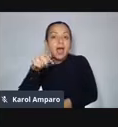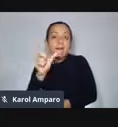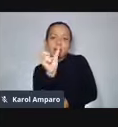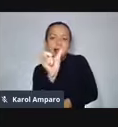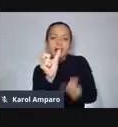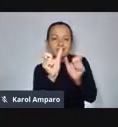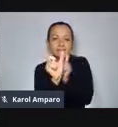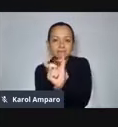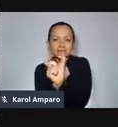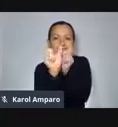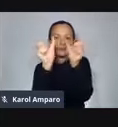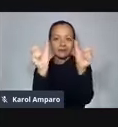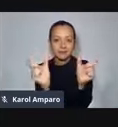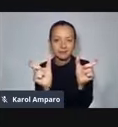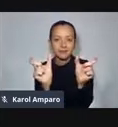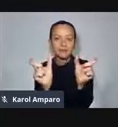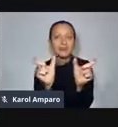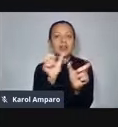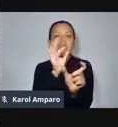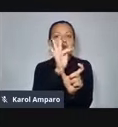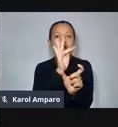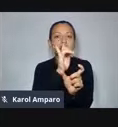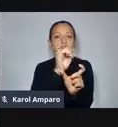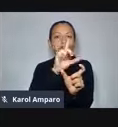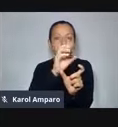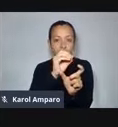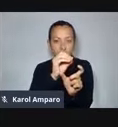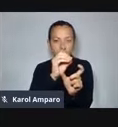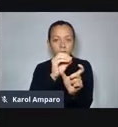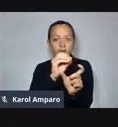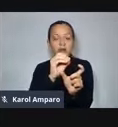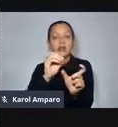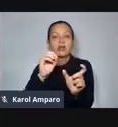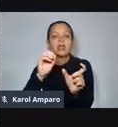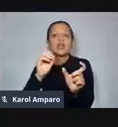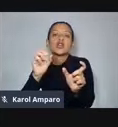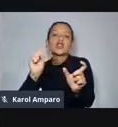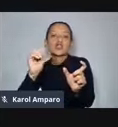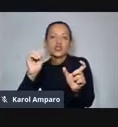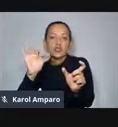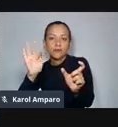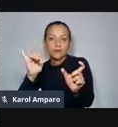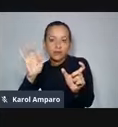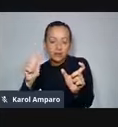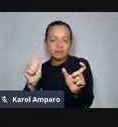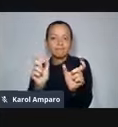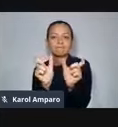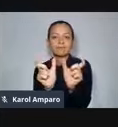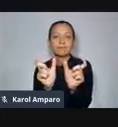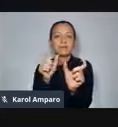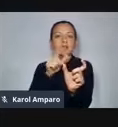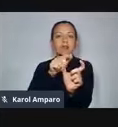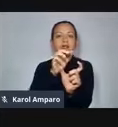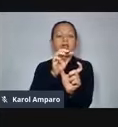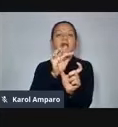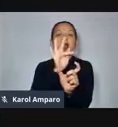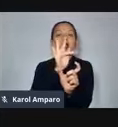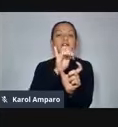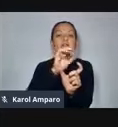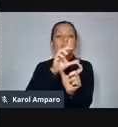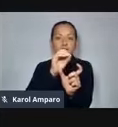né? Filos e Sofia. A primeira é uma derivação da filia, que significa